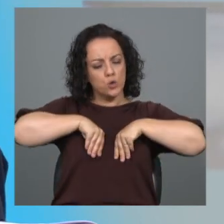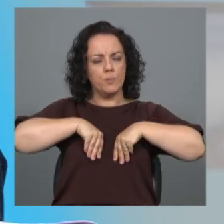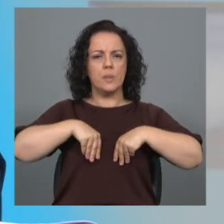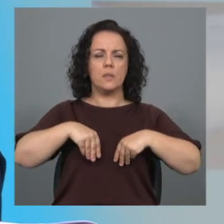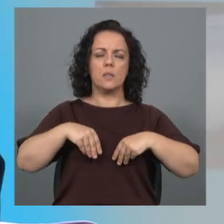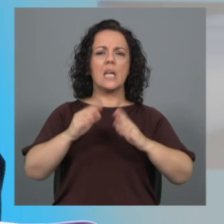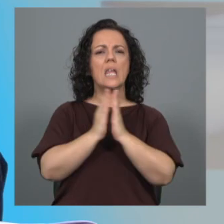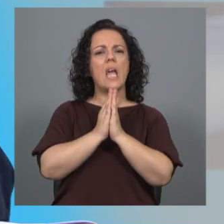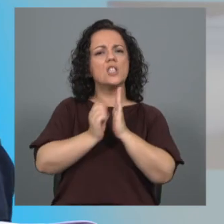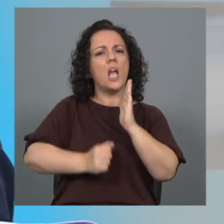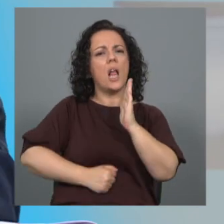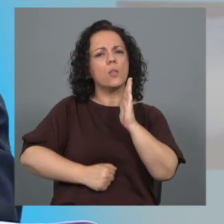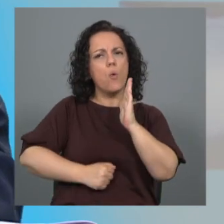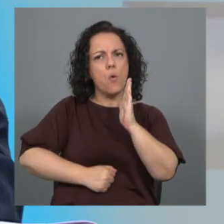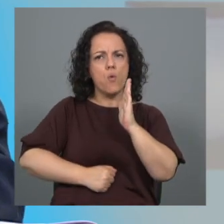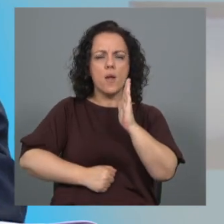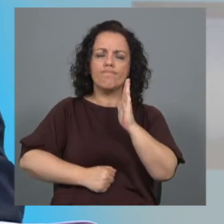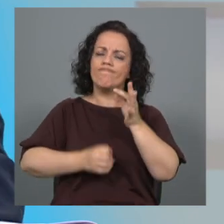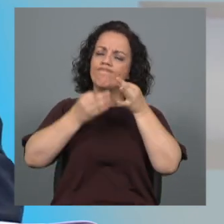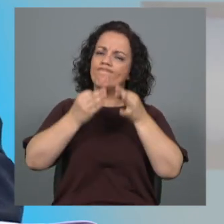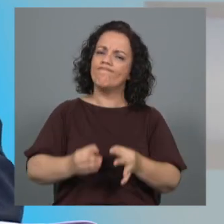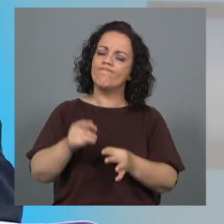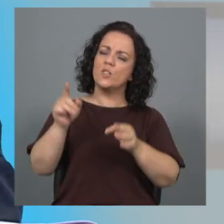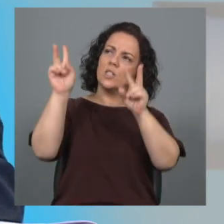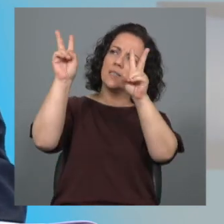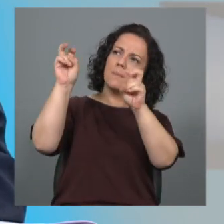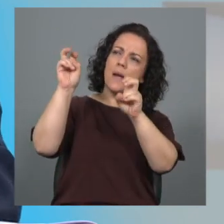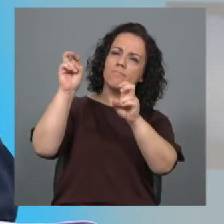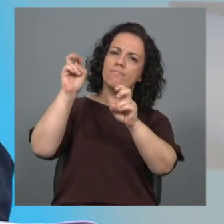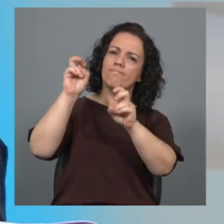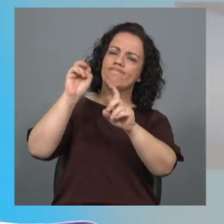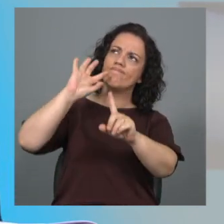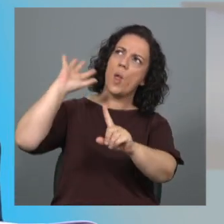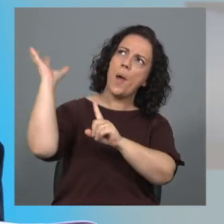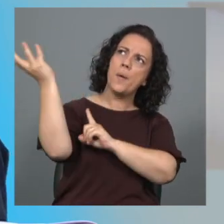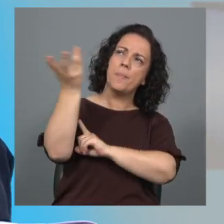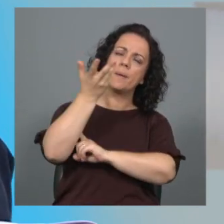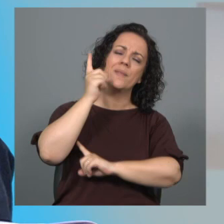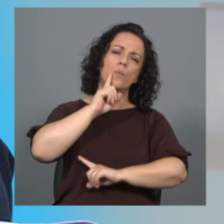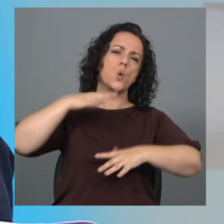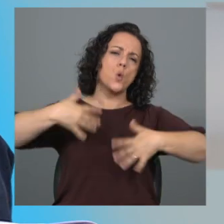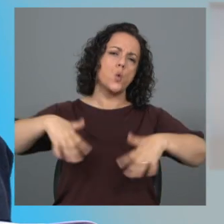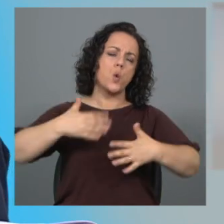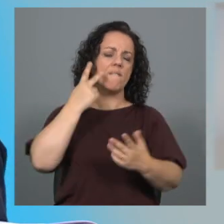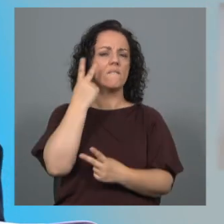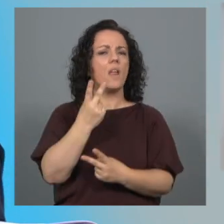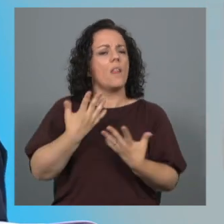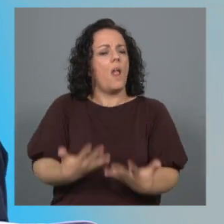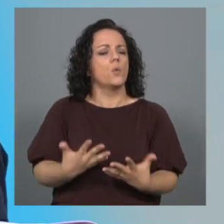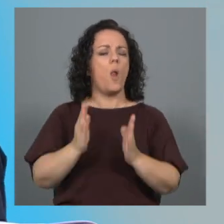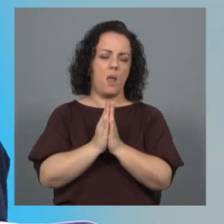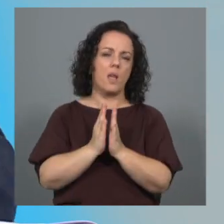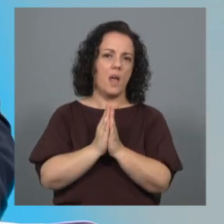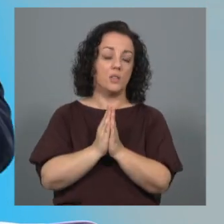Católica, um assumir desta questão ecológica como uma questão central e premente na vida atual da Igreja, foi muito importante para,